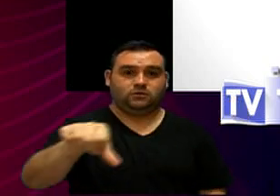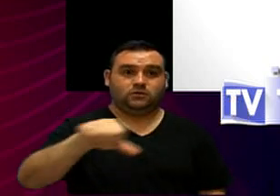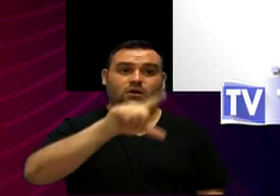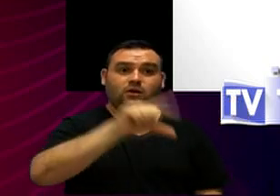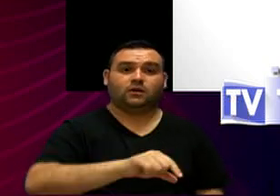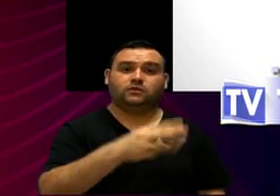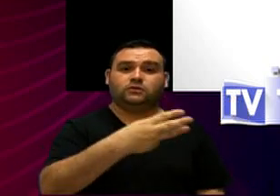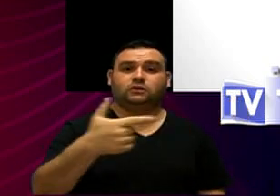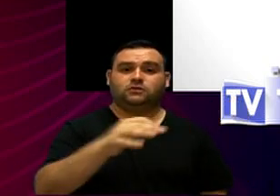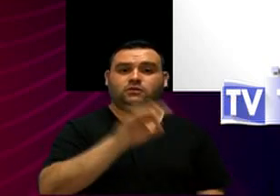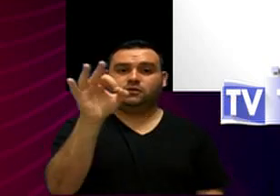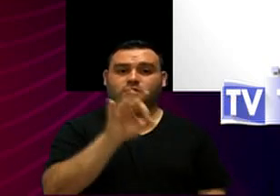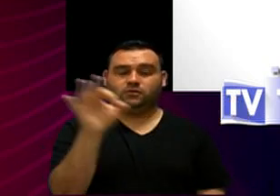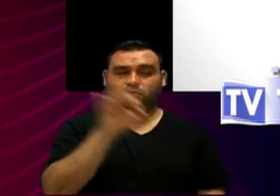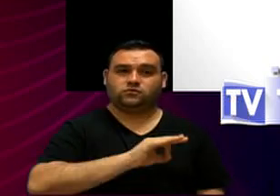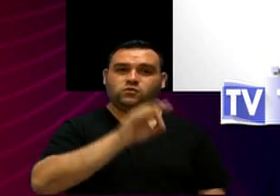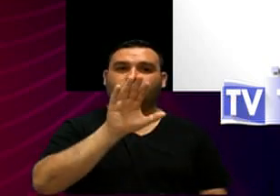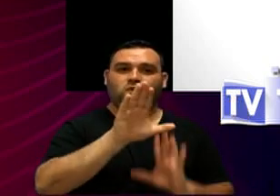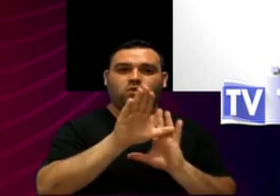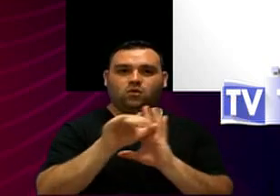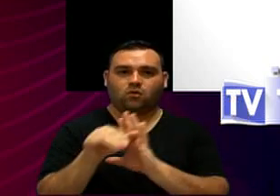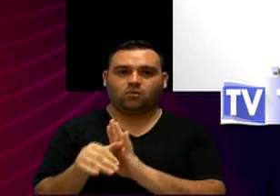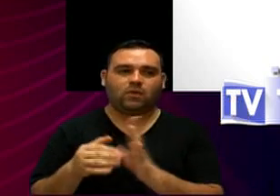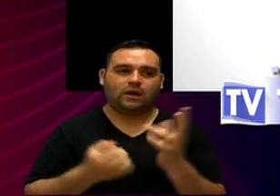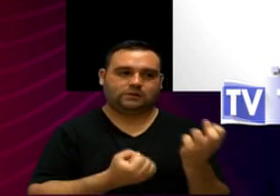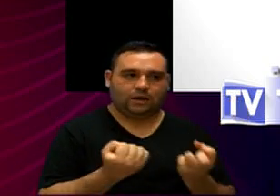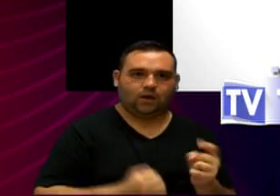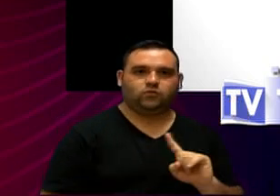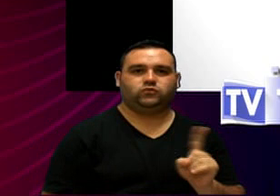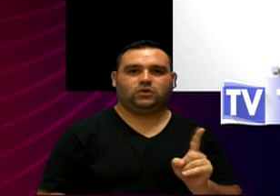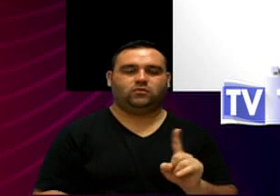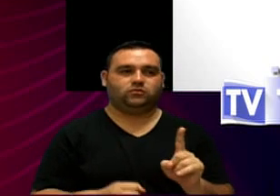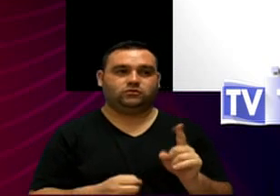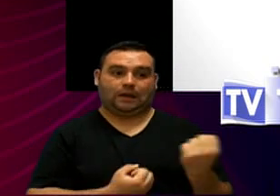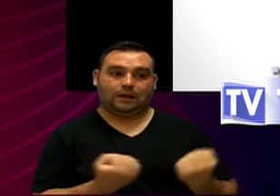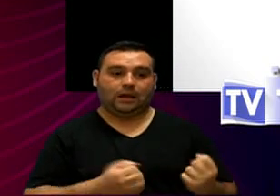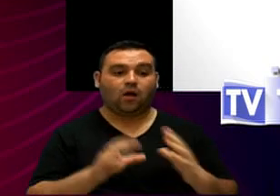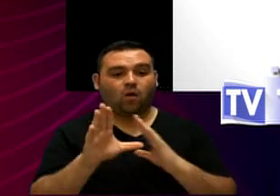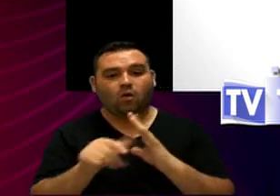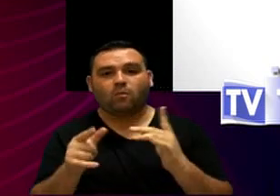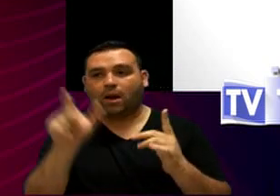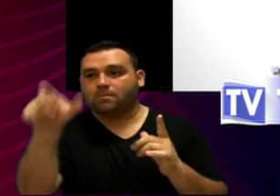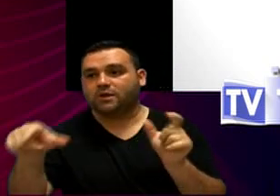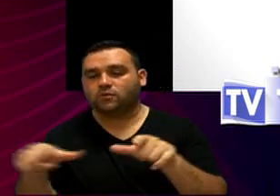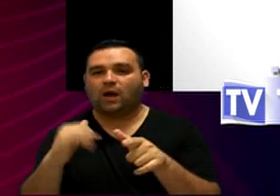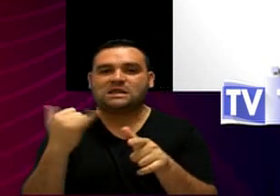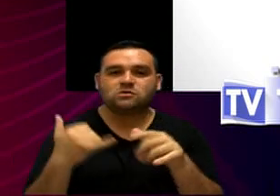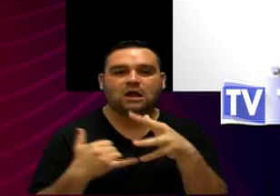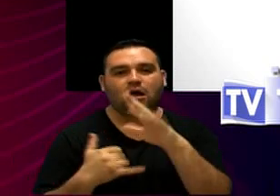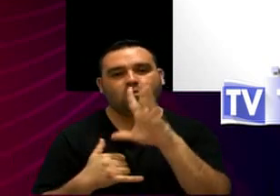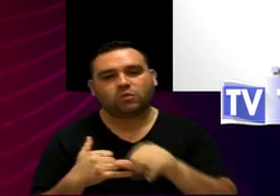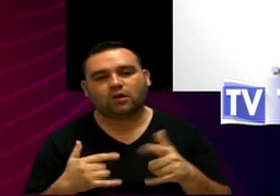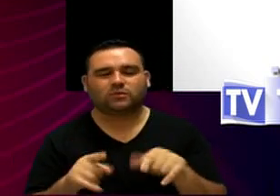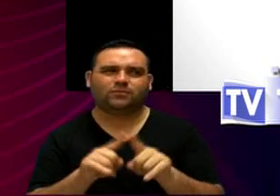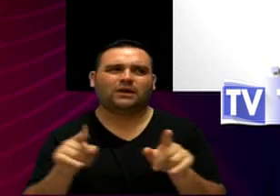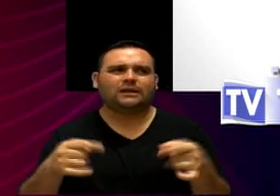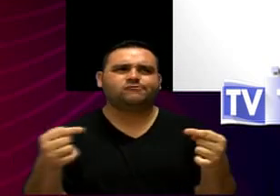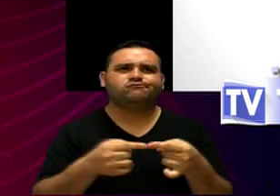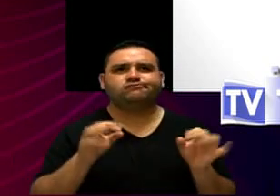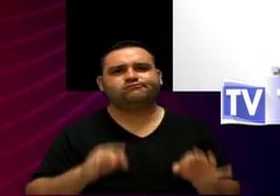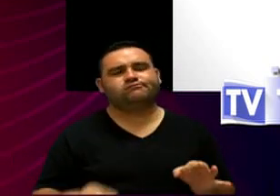foi de 32%. No roubo, não a veículo, não de veículo, roubo contra a pessoa. Também longe do ideal,